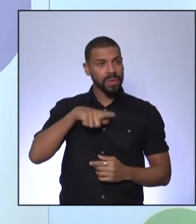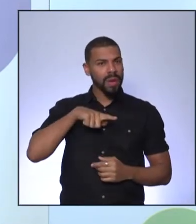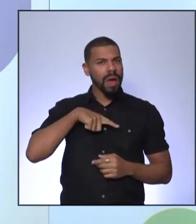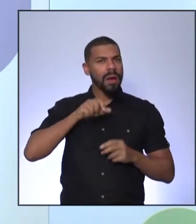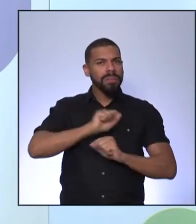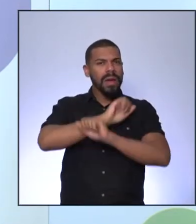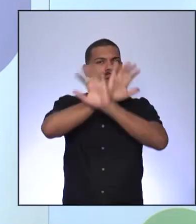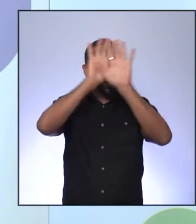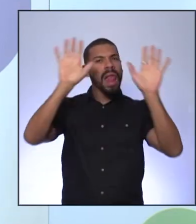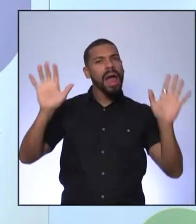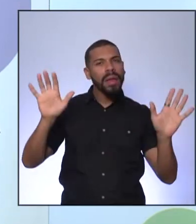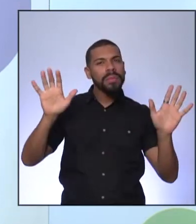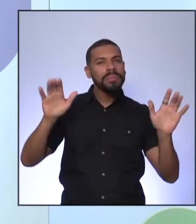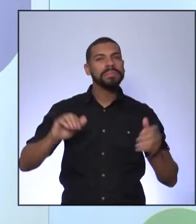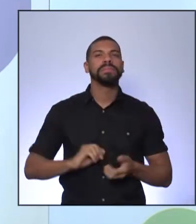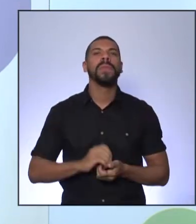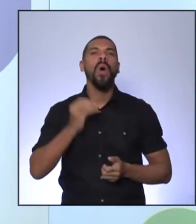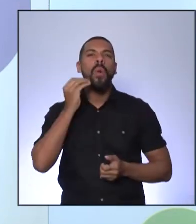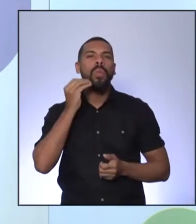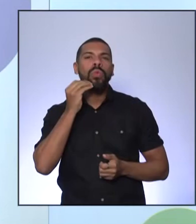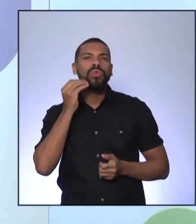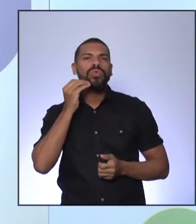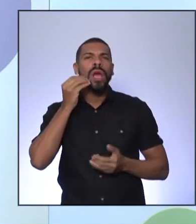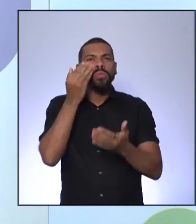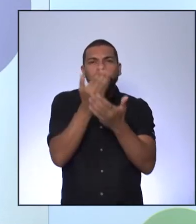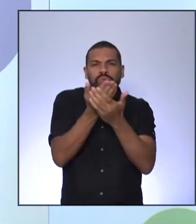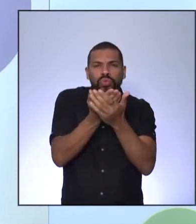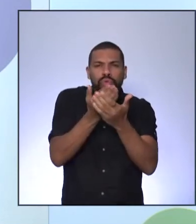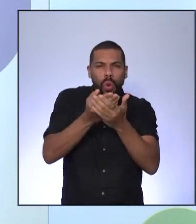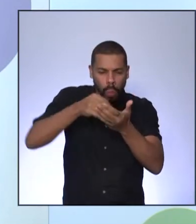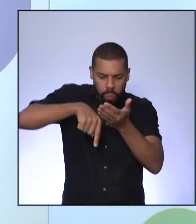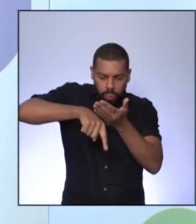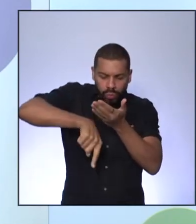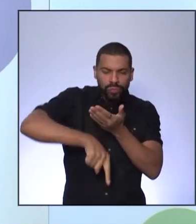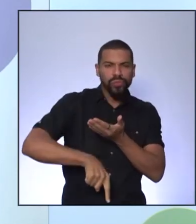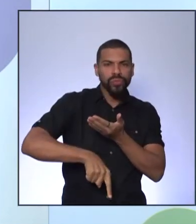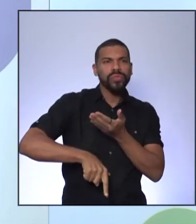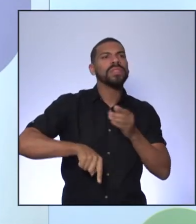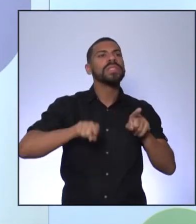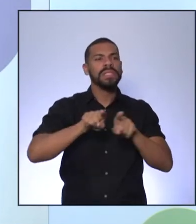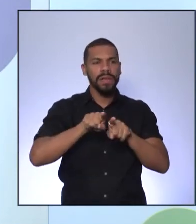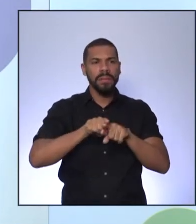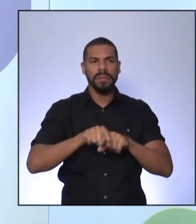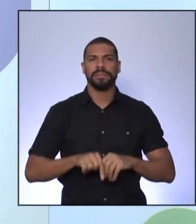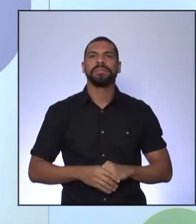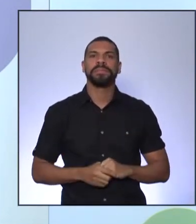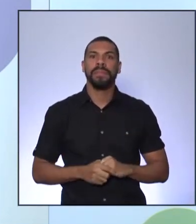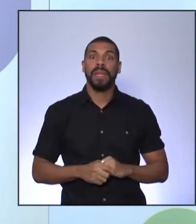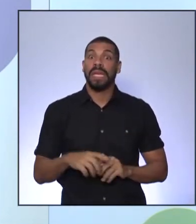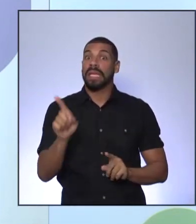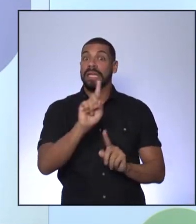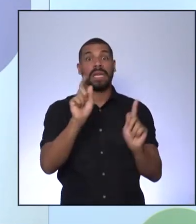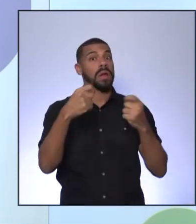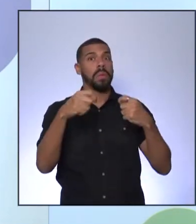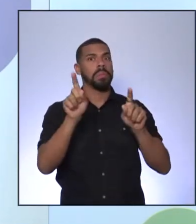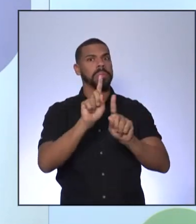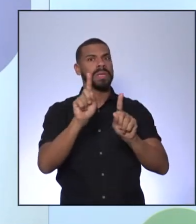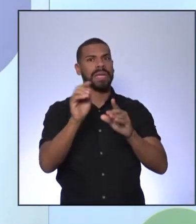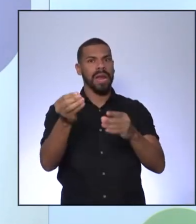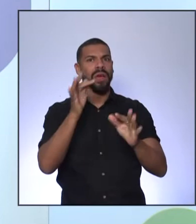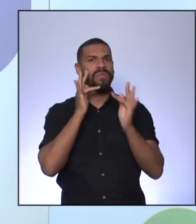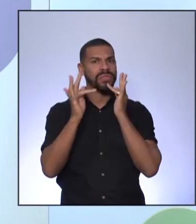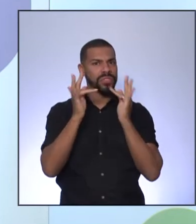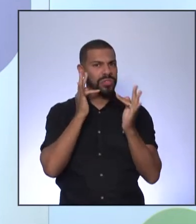que vocês têm. Se aprofundem, e não, como eu disse para vocês, não é uma tarefa que vocês precisam dar feedback para a